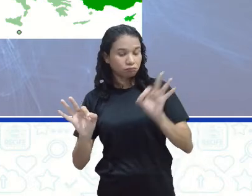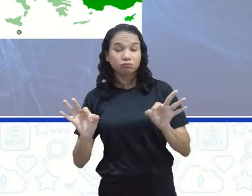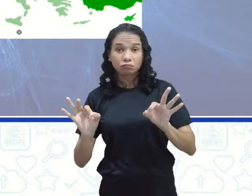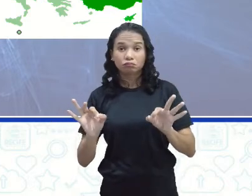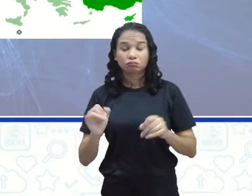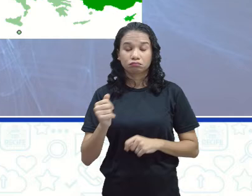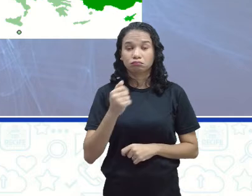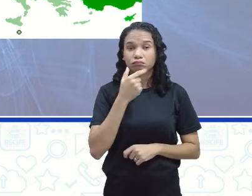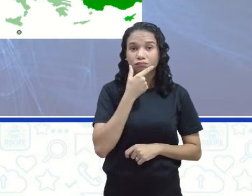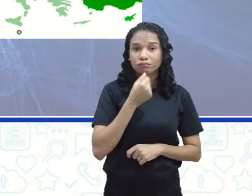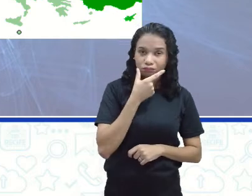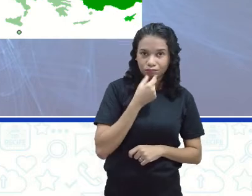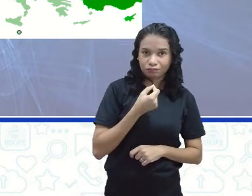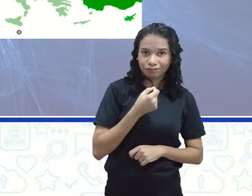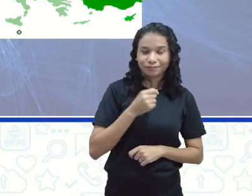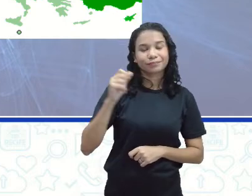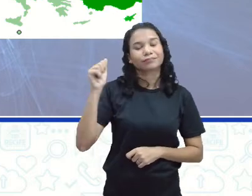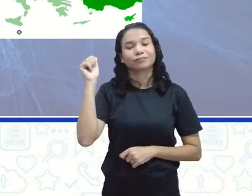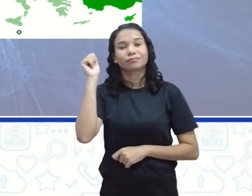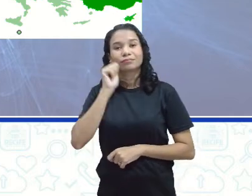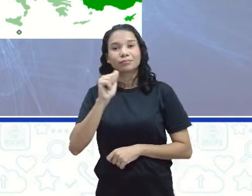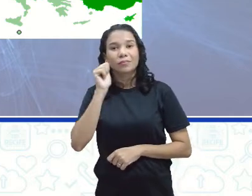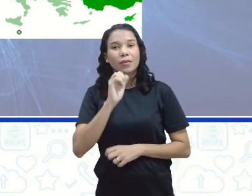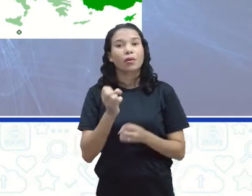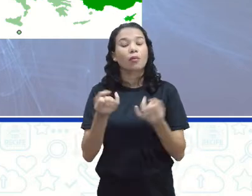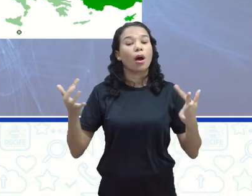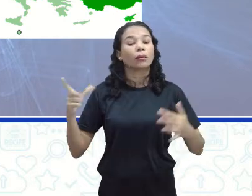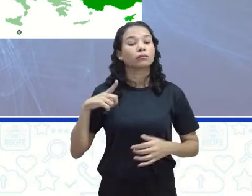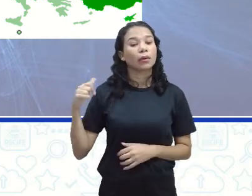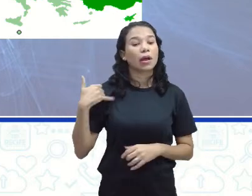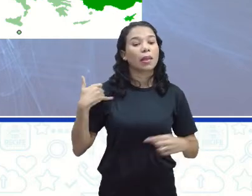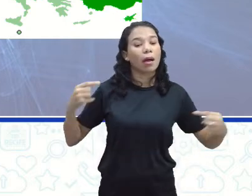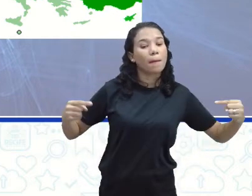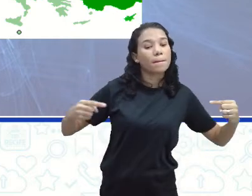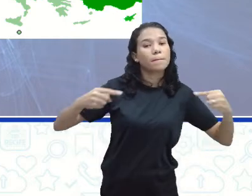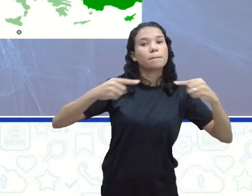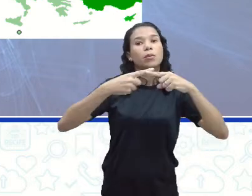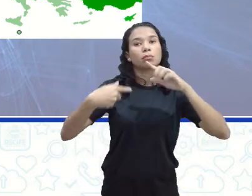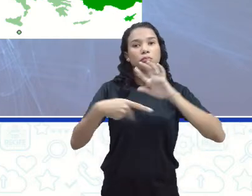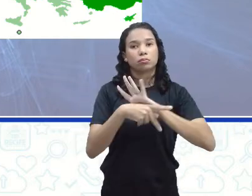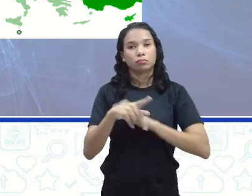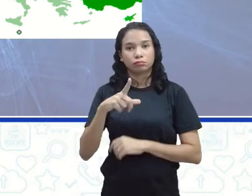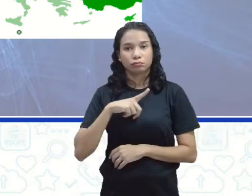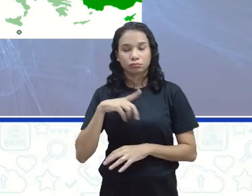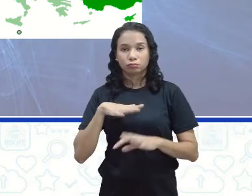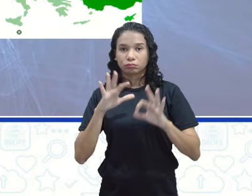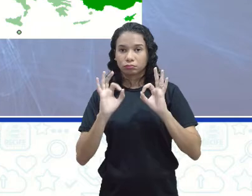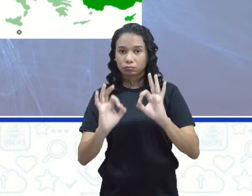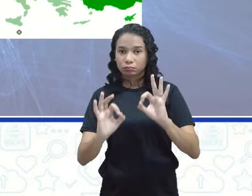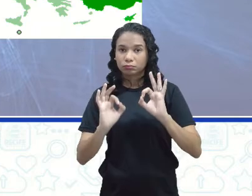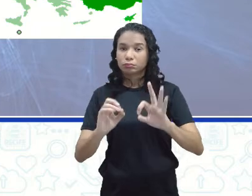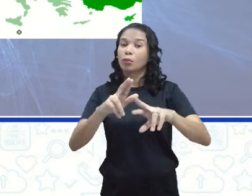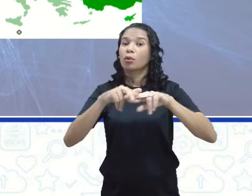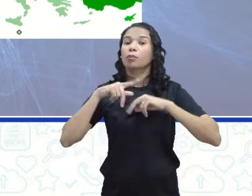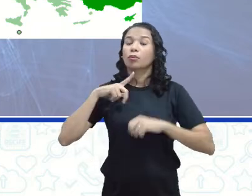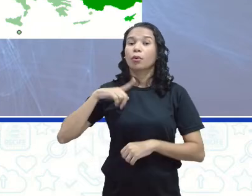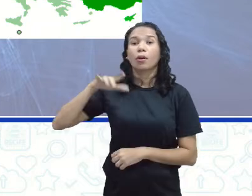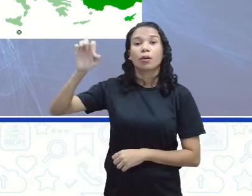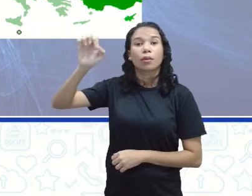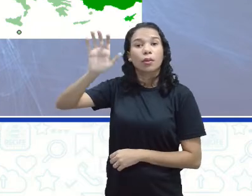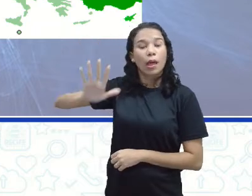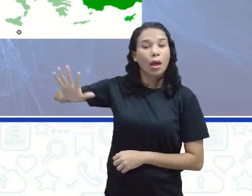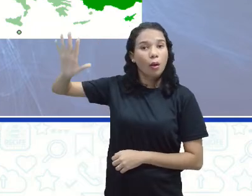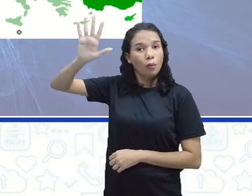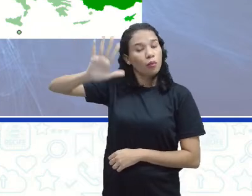pessoas do sexo masculino e o rosa as pessoas biologicamente do sexo feminino, tá? Então, na Europa, como a gente